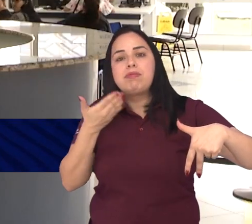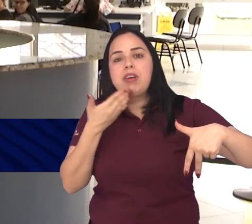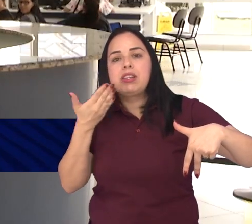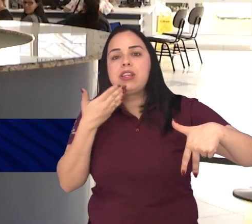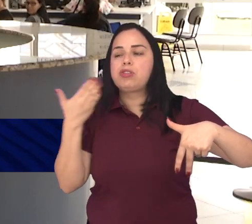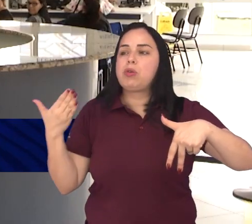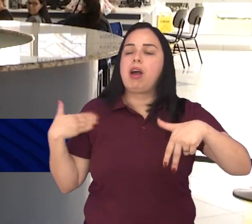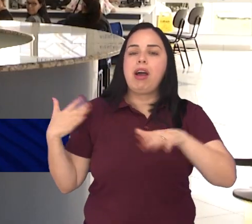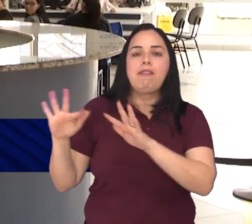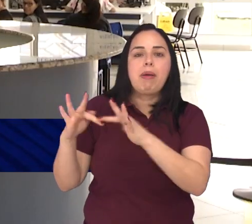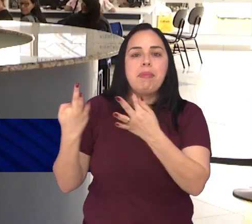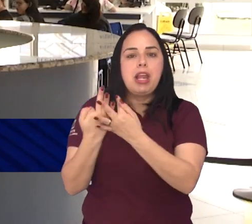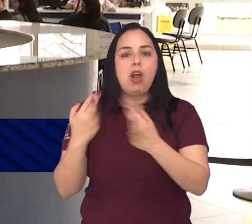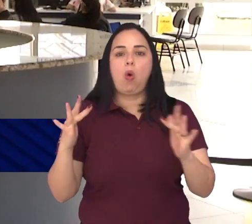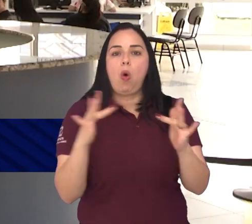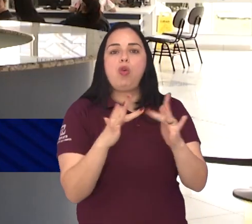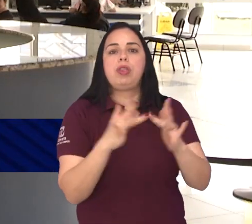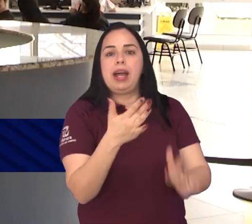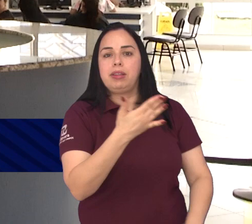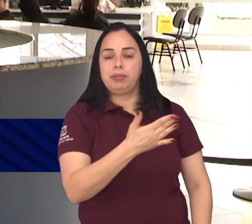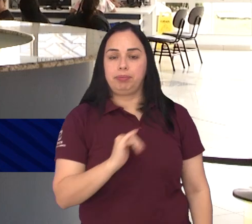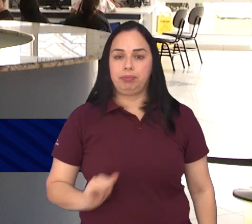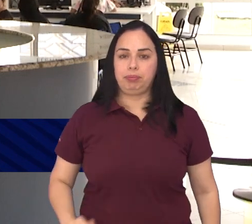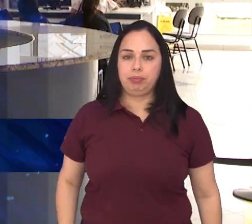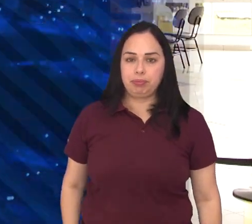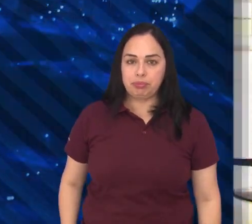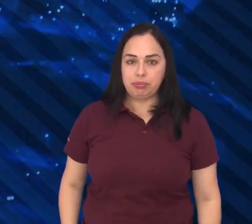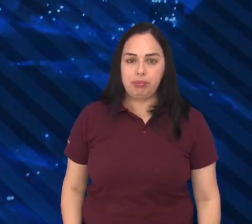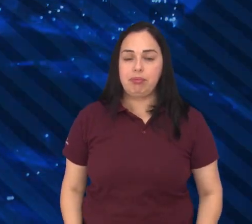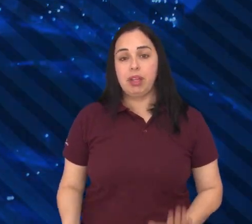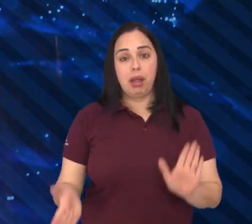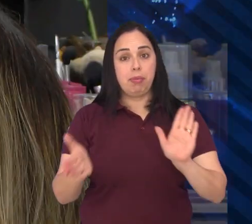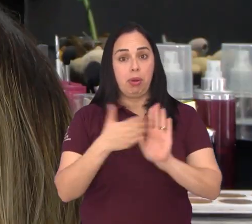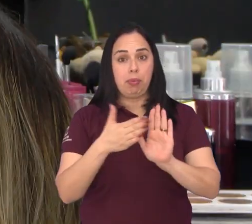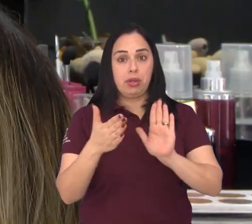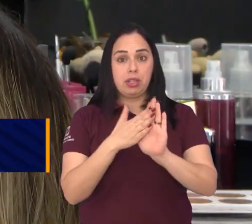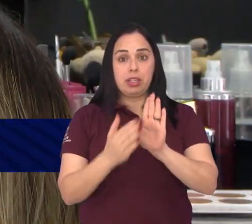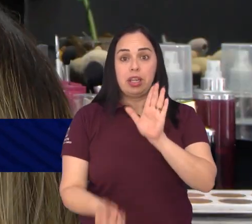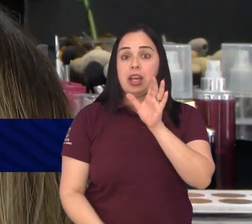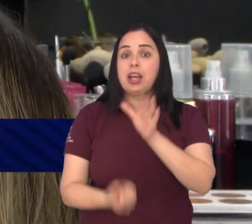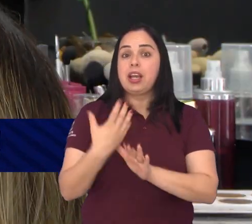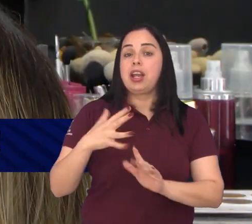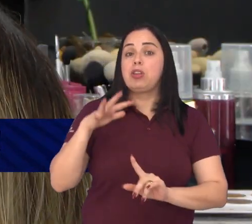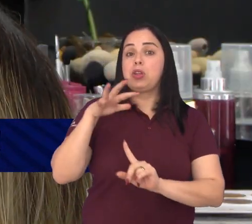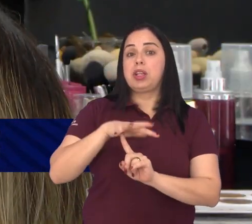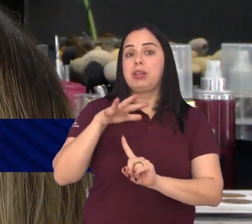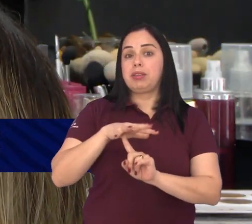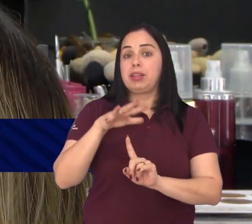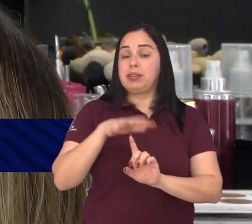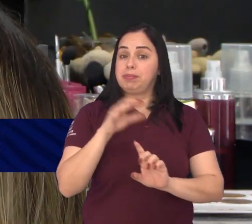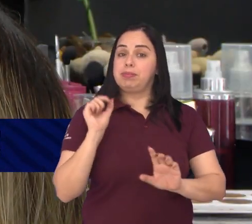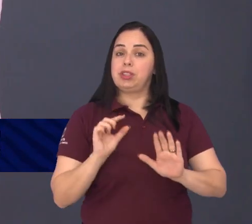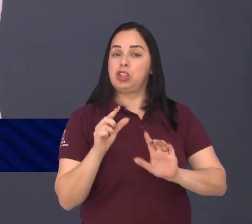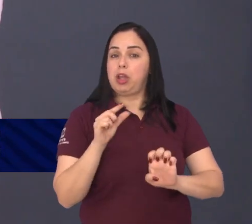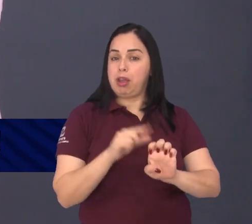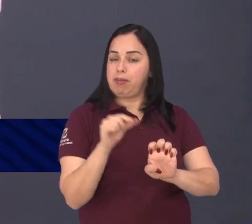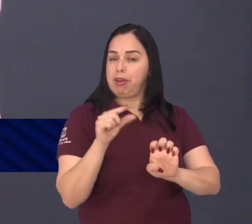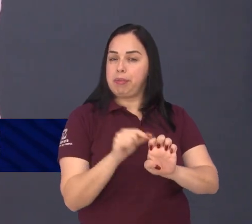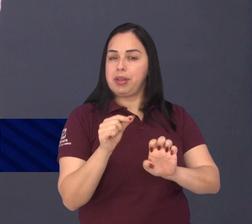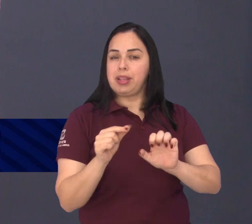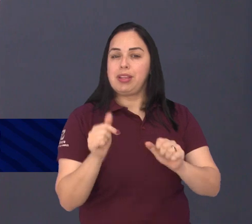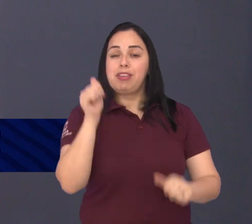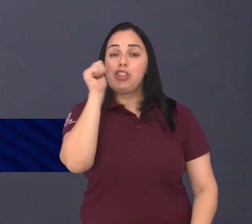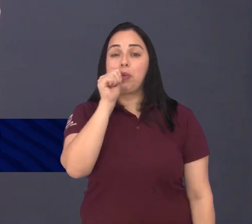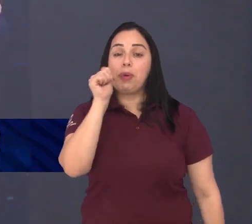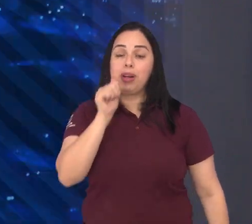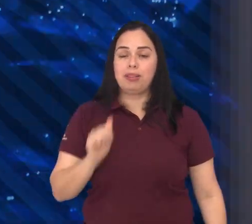hospitais públicos para facilitar o contato com a família. E ainda a proposta que cria na cidade uma feira sobre o